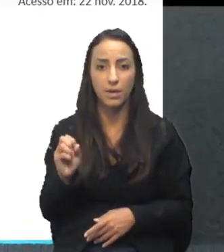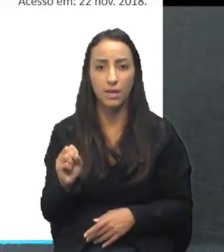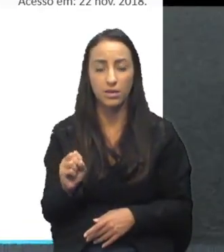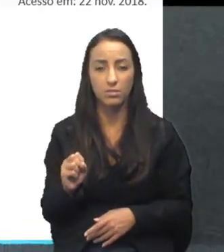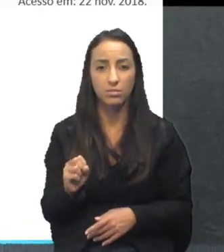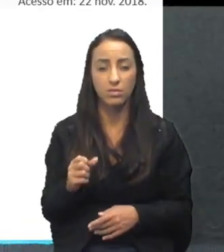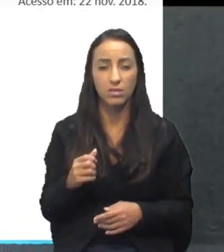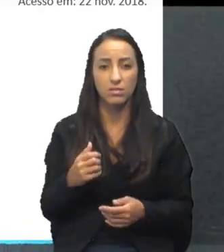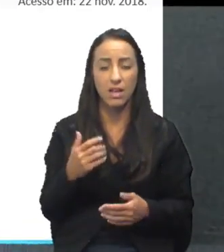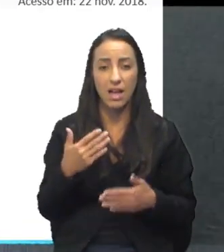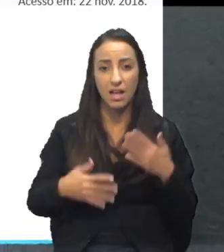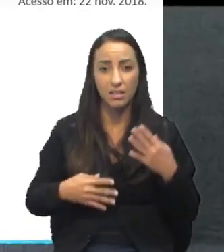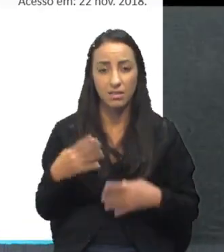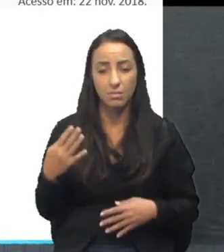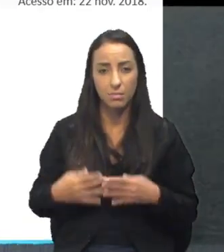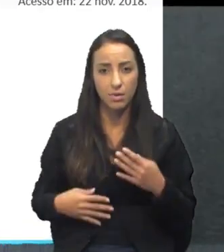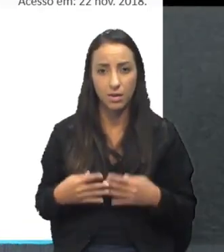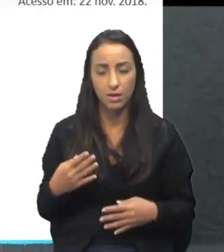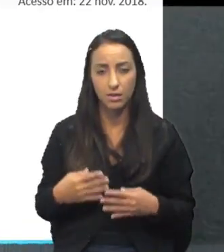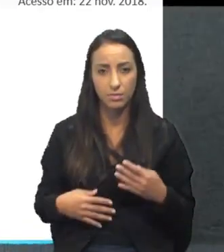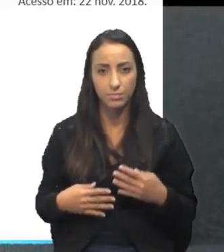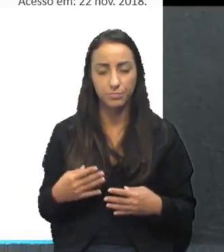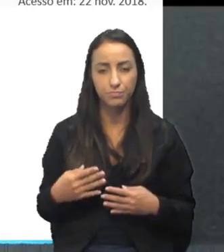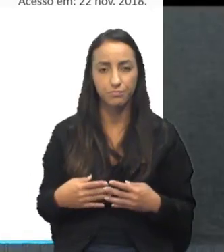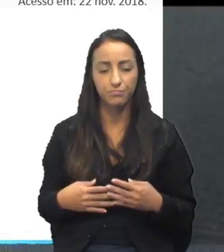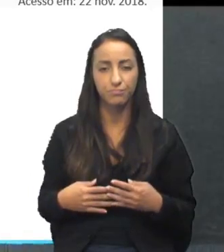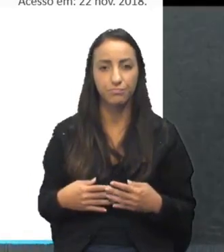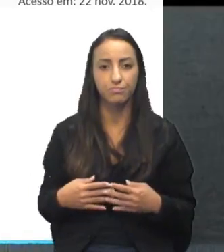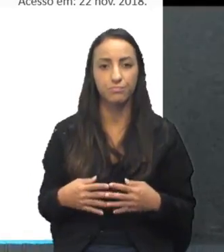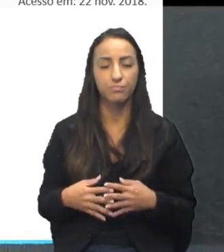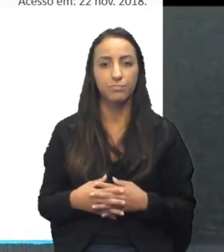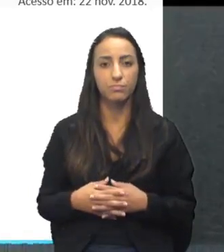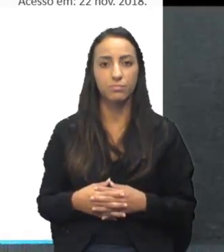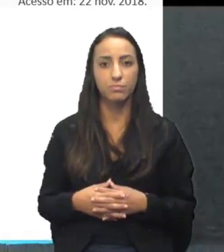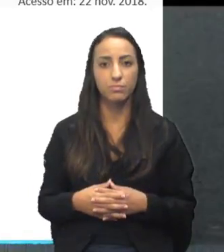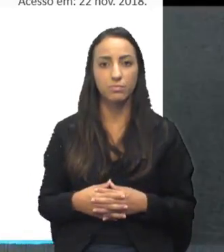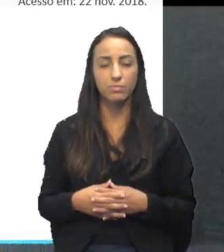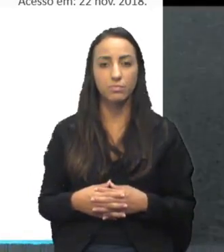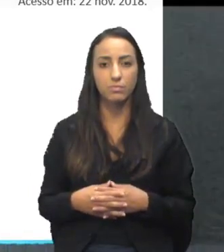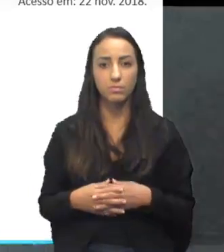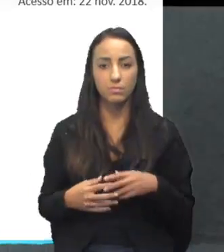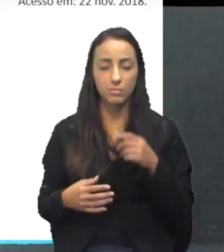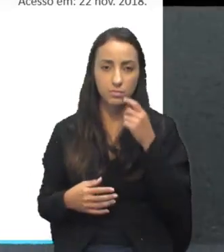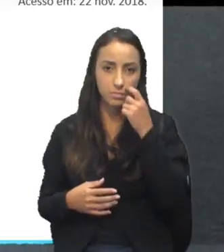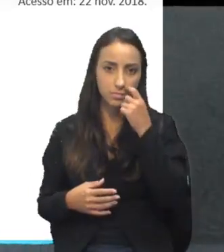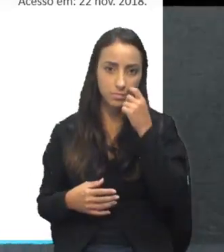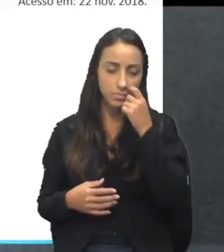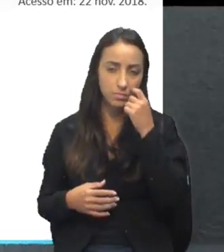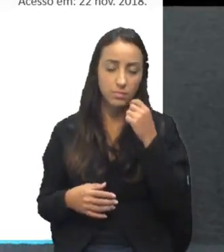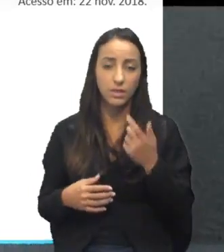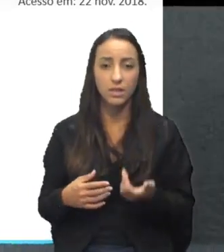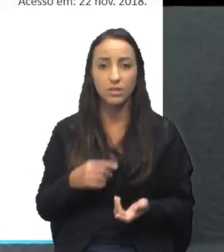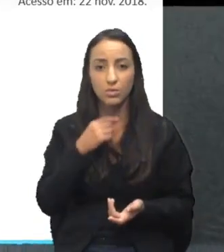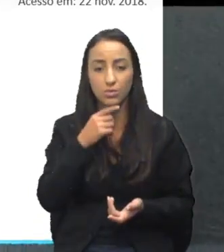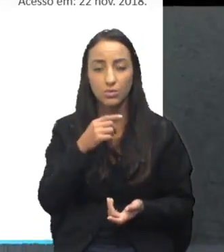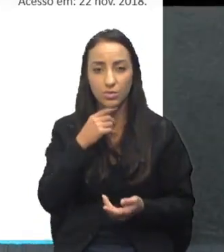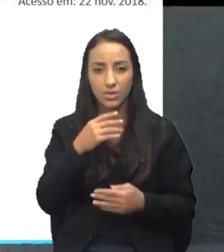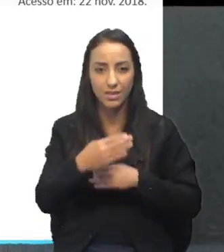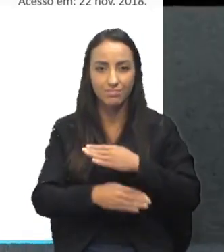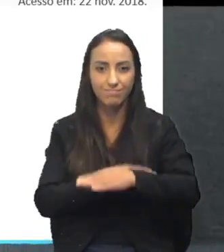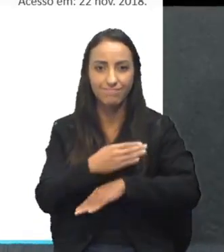fixação e então a bandagem ela não fica de uma forma homogênea,